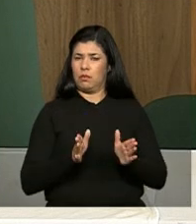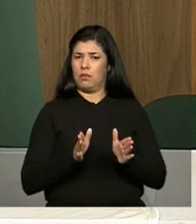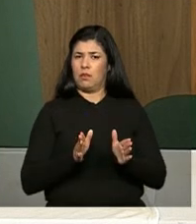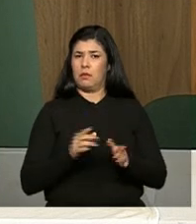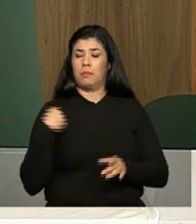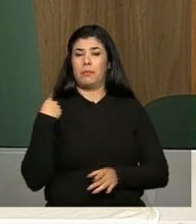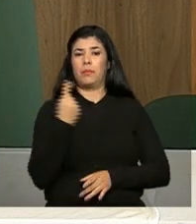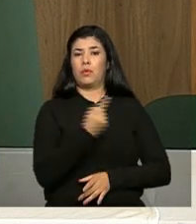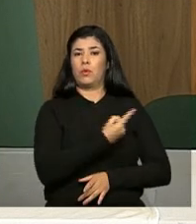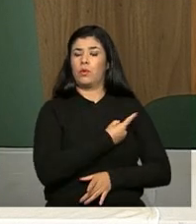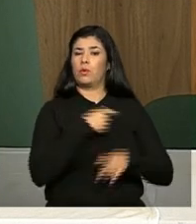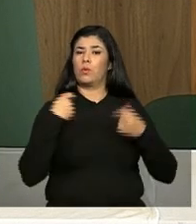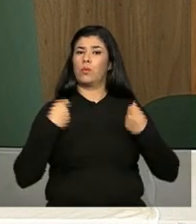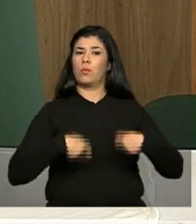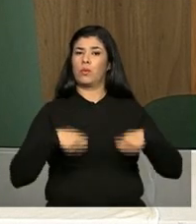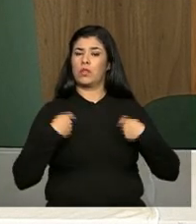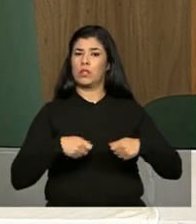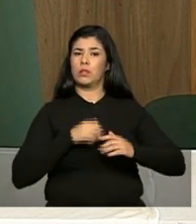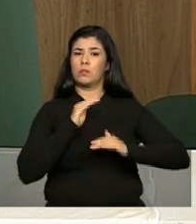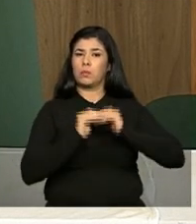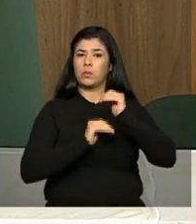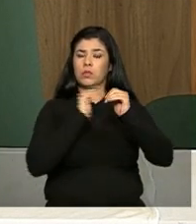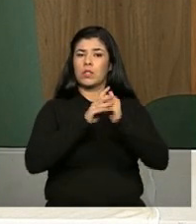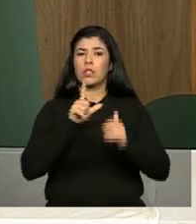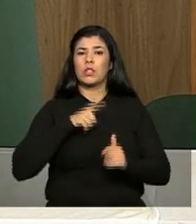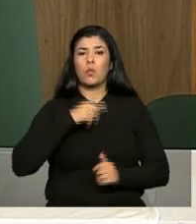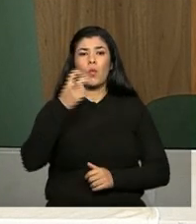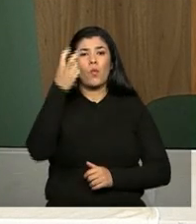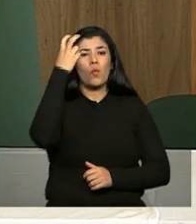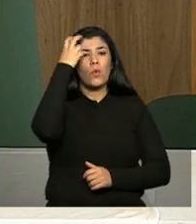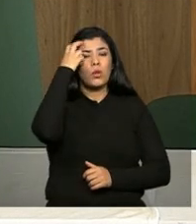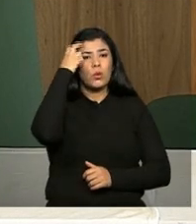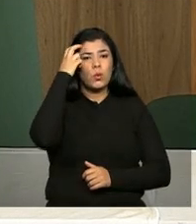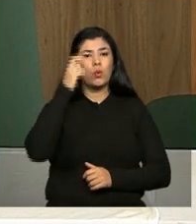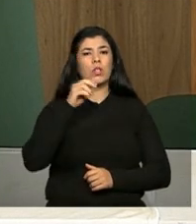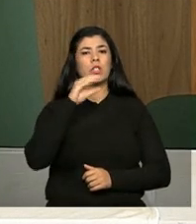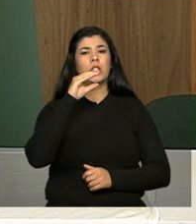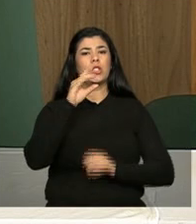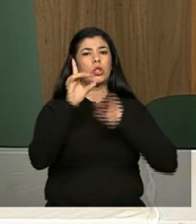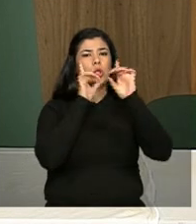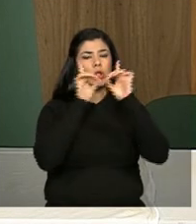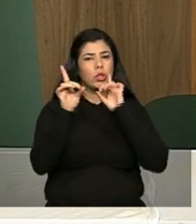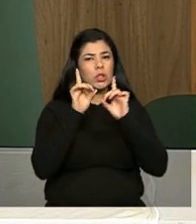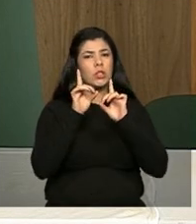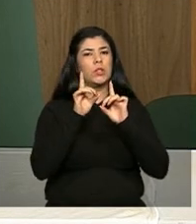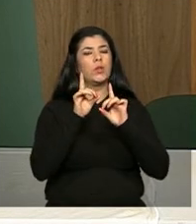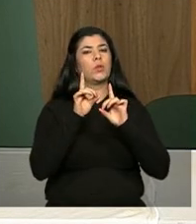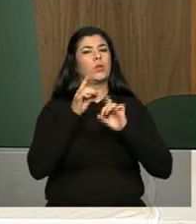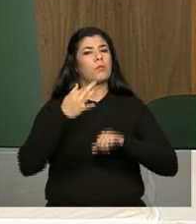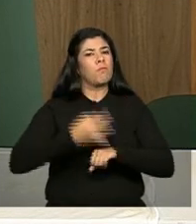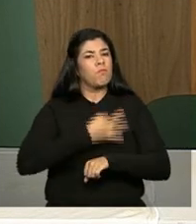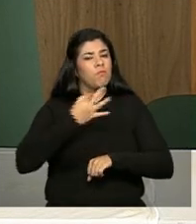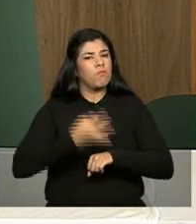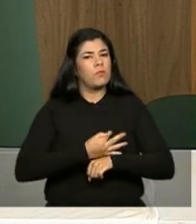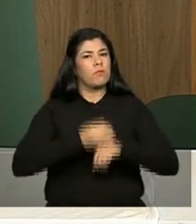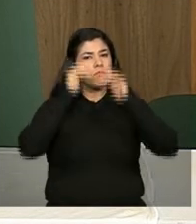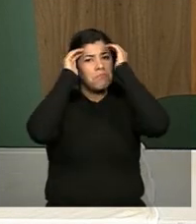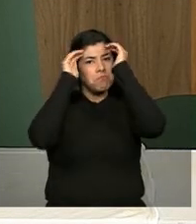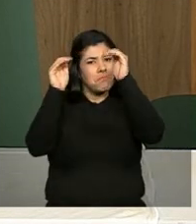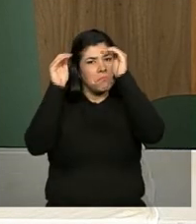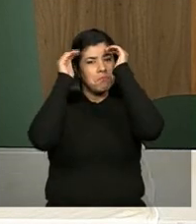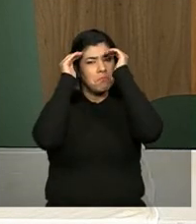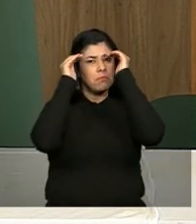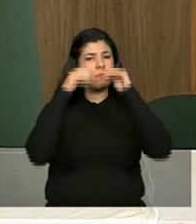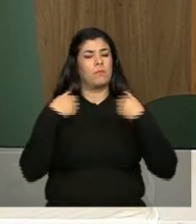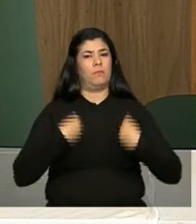nós precisamos construir uma cultura de tolerância de diálogo de respeito é isso que ajuda a